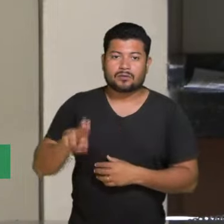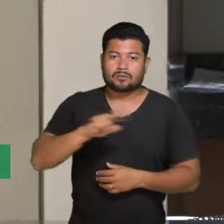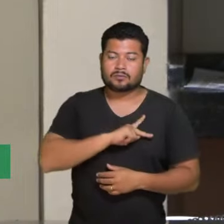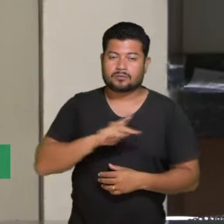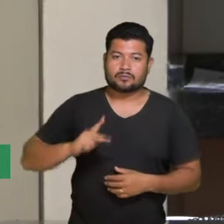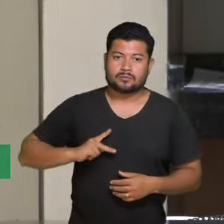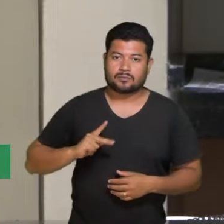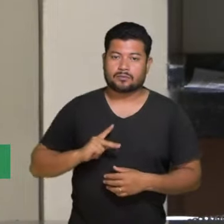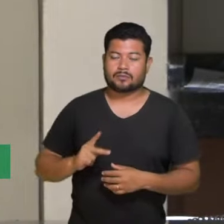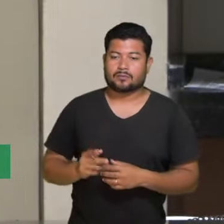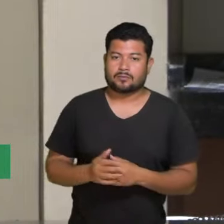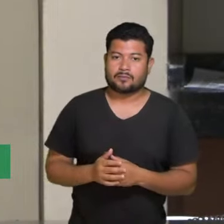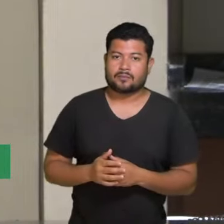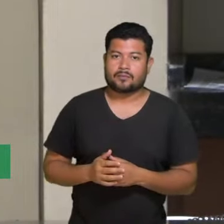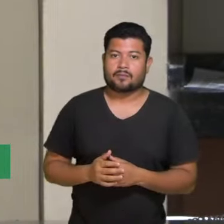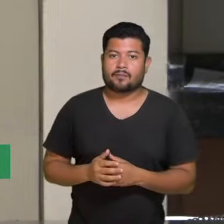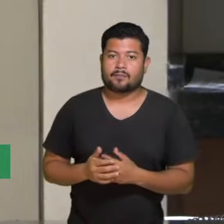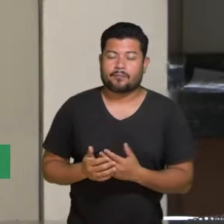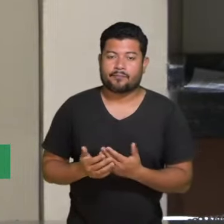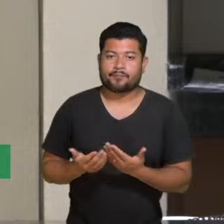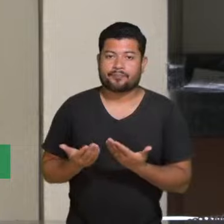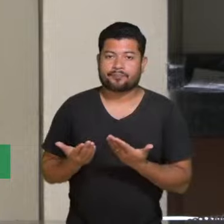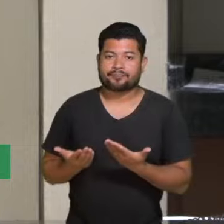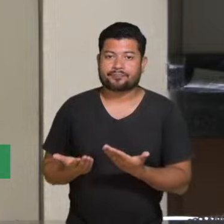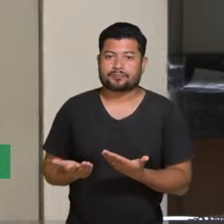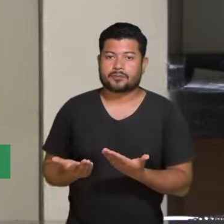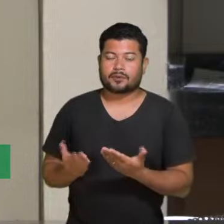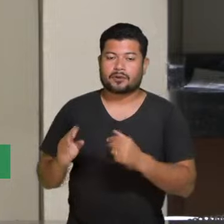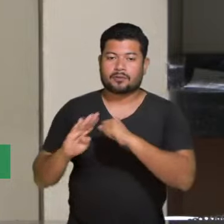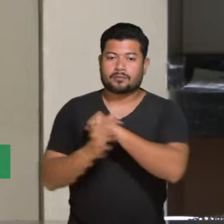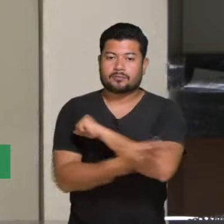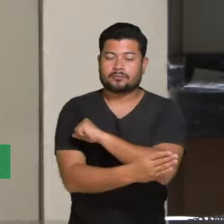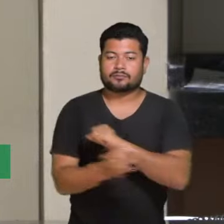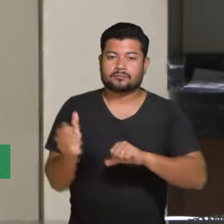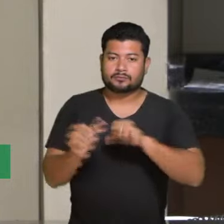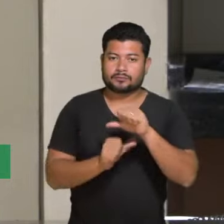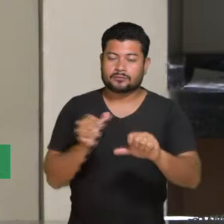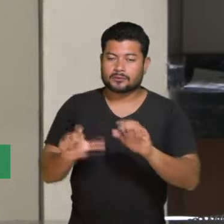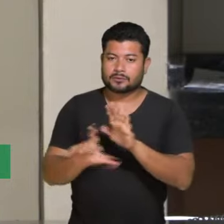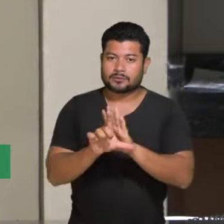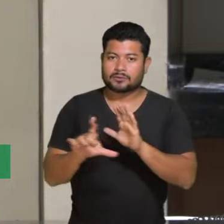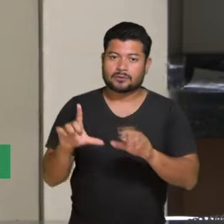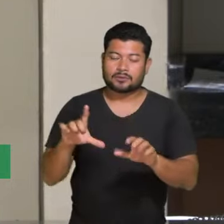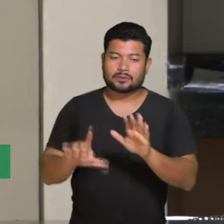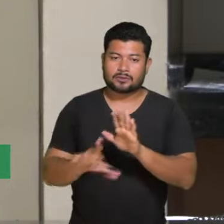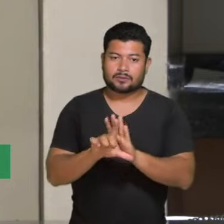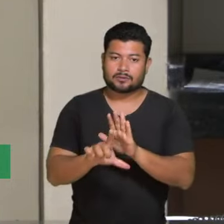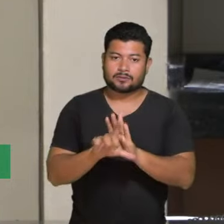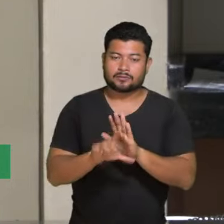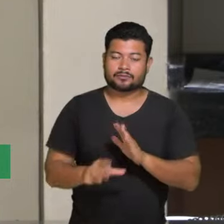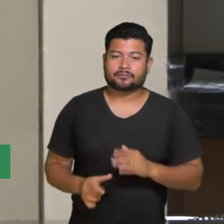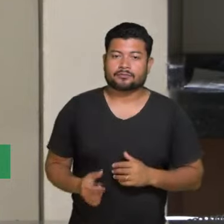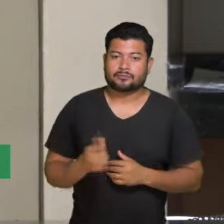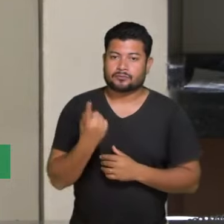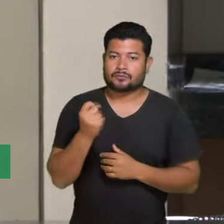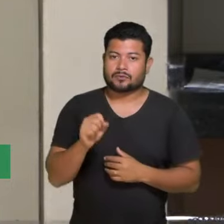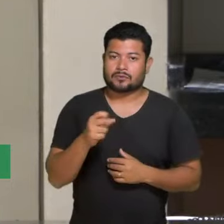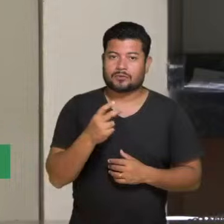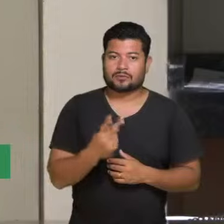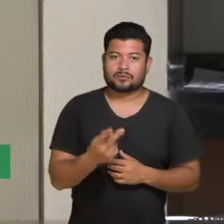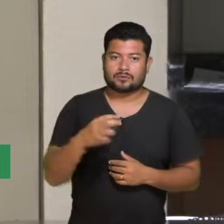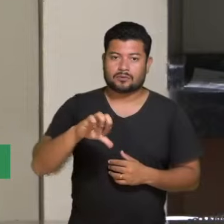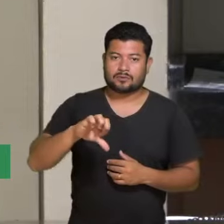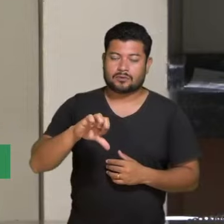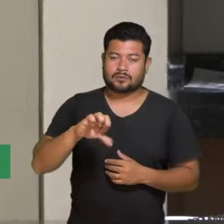do Estado de Santa Catarina, de Biguaçu, e altera o anexo único da lei número 18.278 de